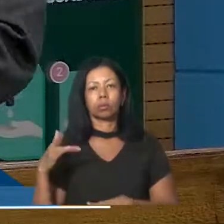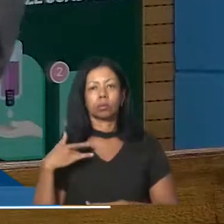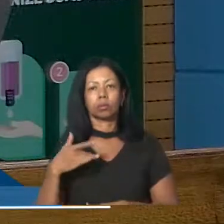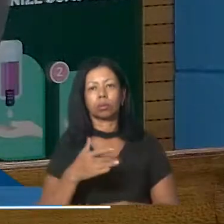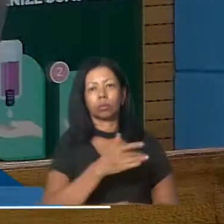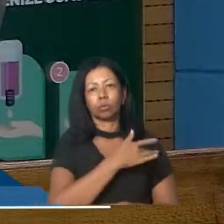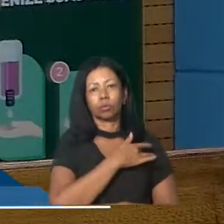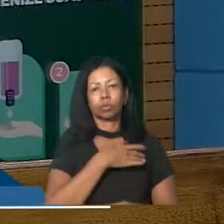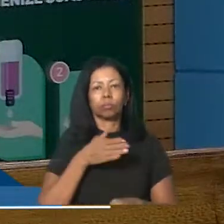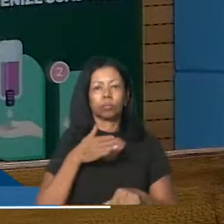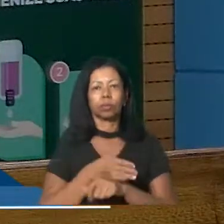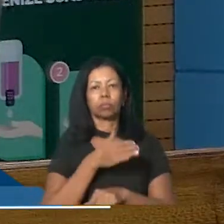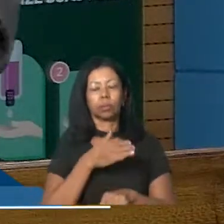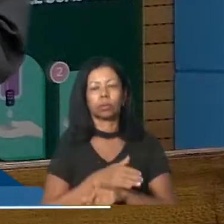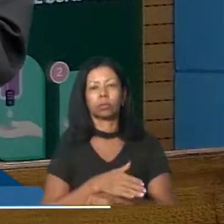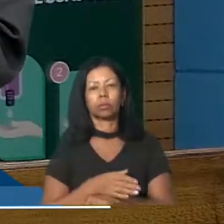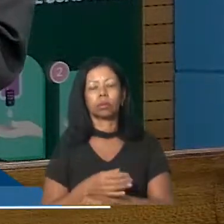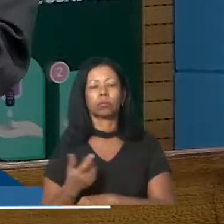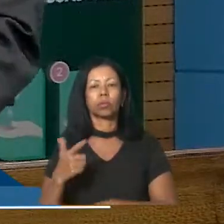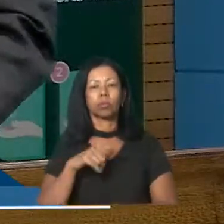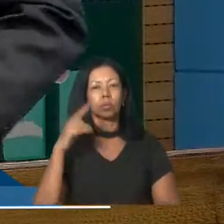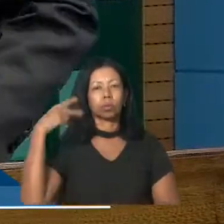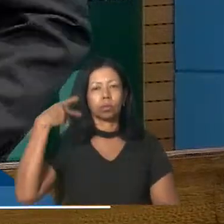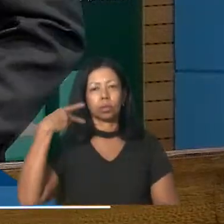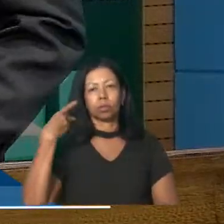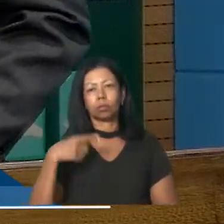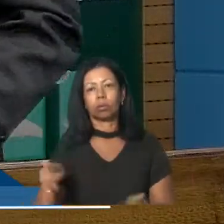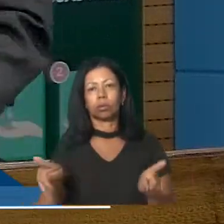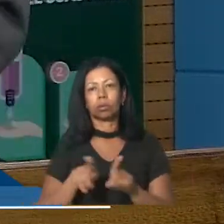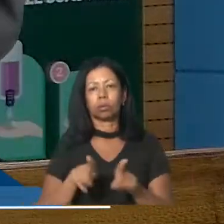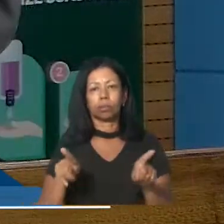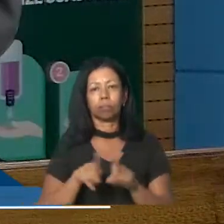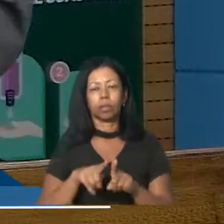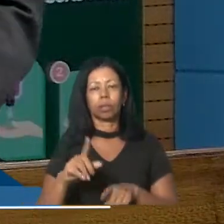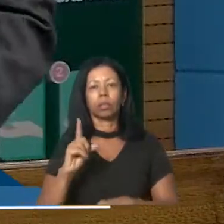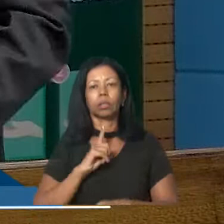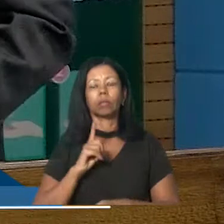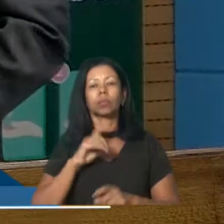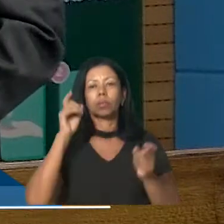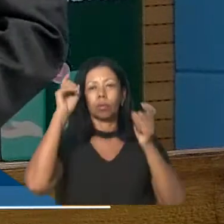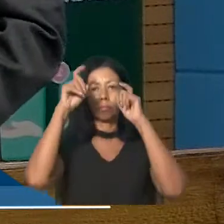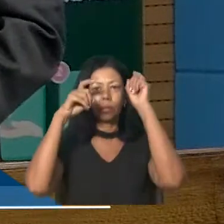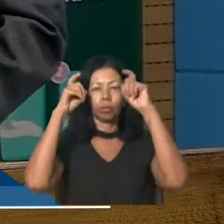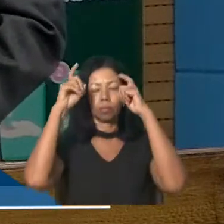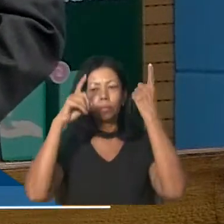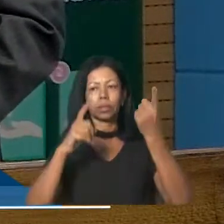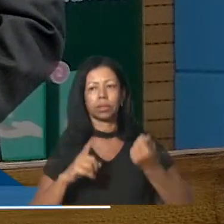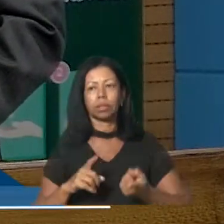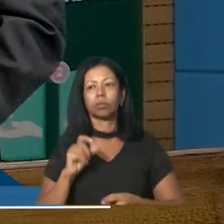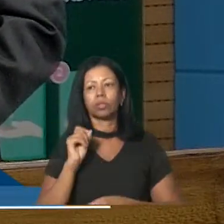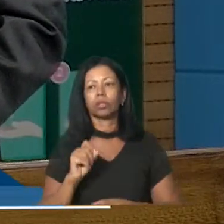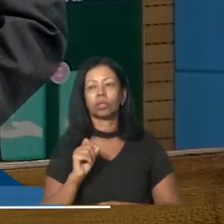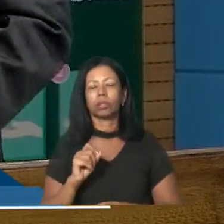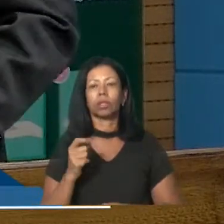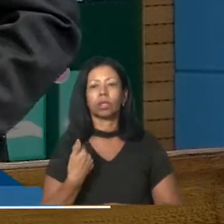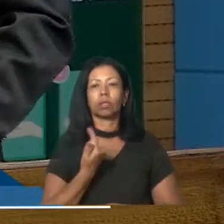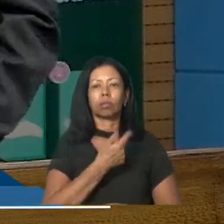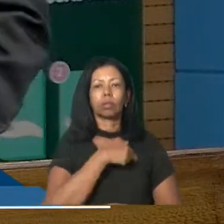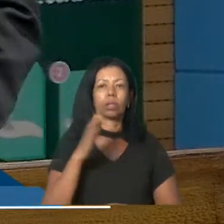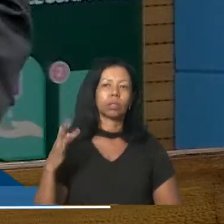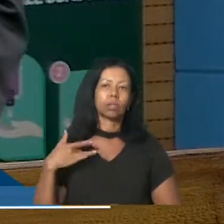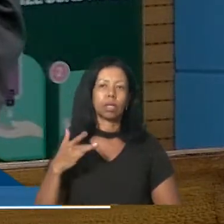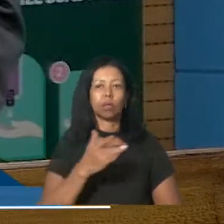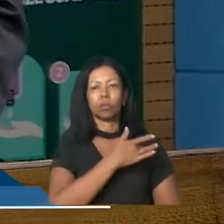como vereador Alessandro e os demais vereadores, temos hoje uma preocupação de que a nossa